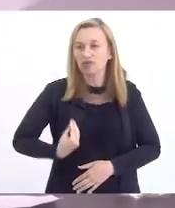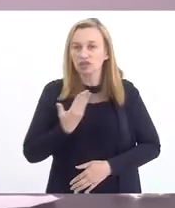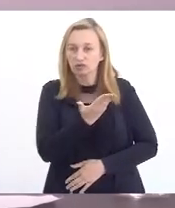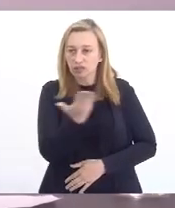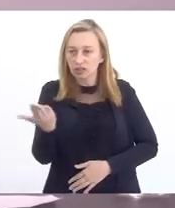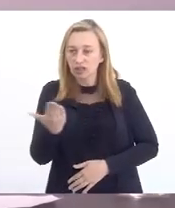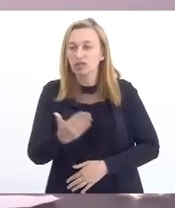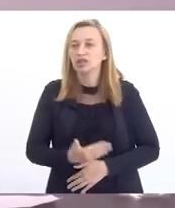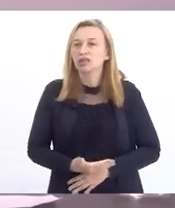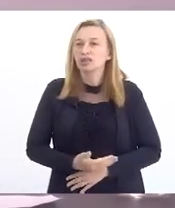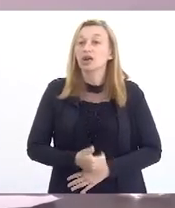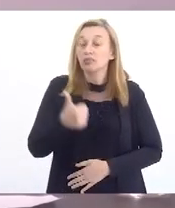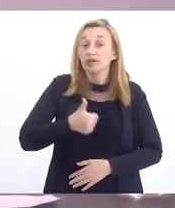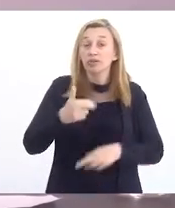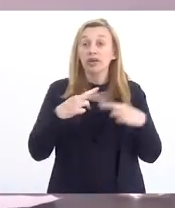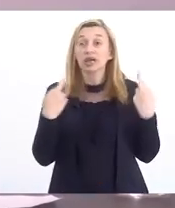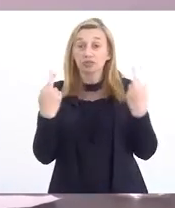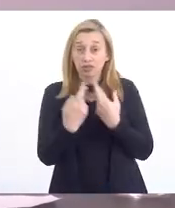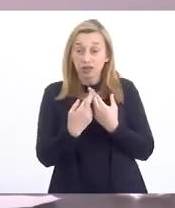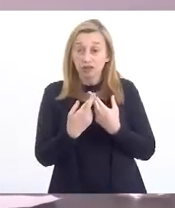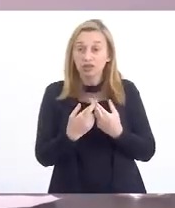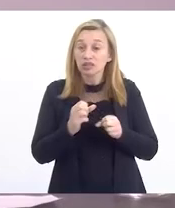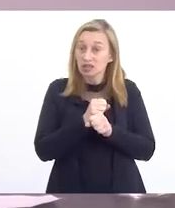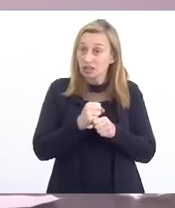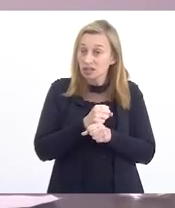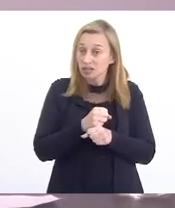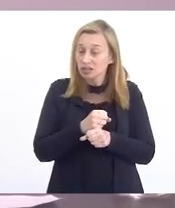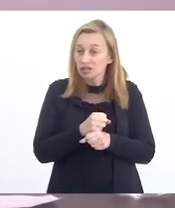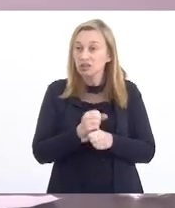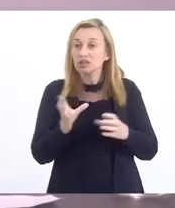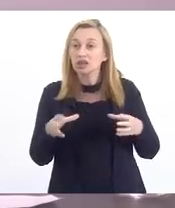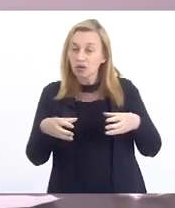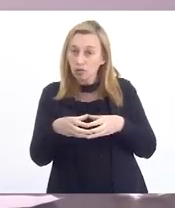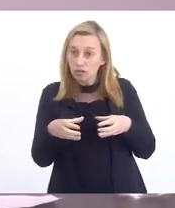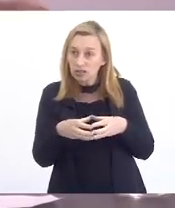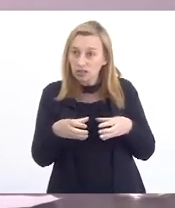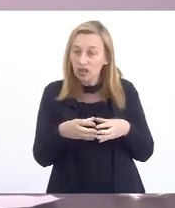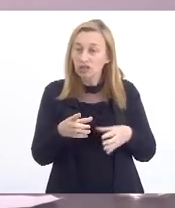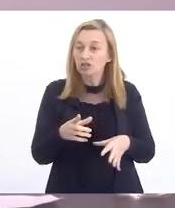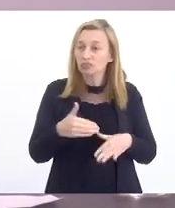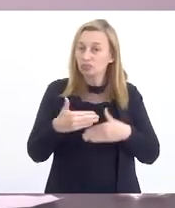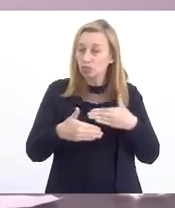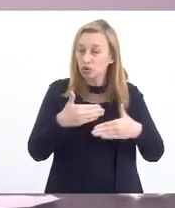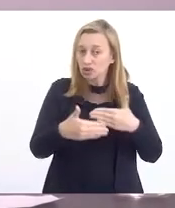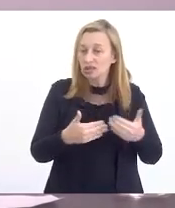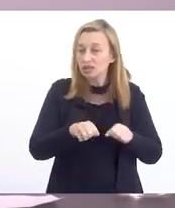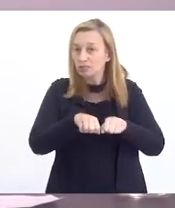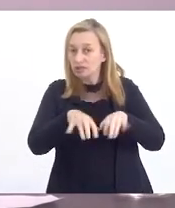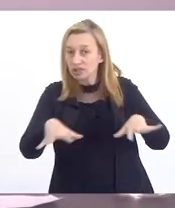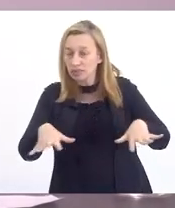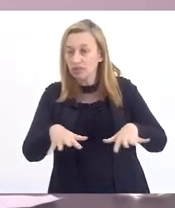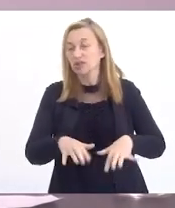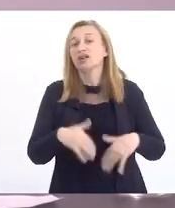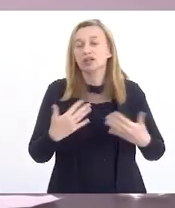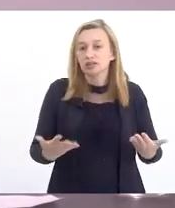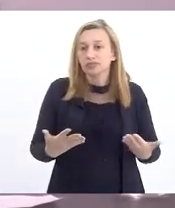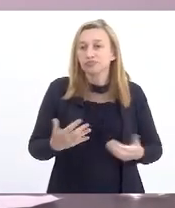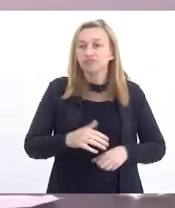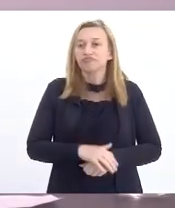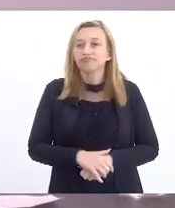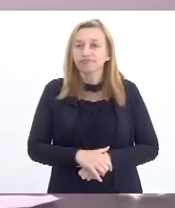todos. Foi a primeira reunião desse ano da comissão, porque nós passamos por um processo de pandemia, então nós tínhamos